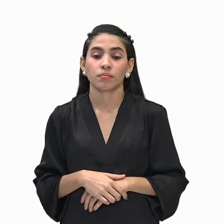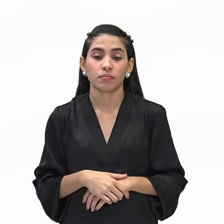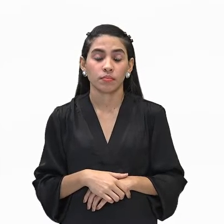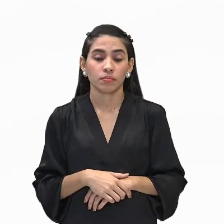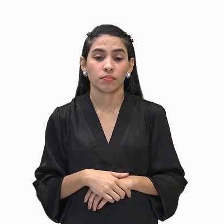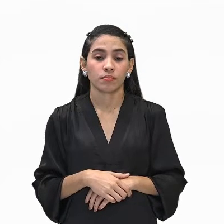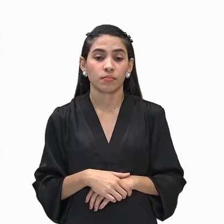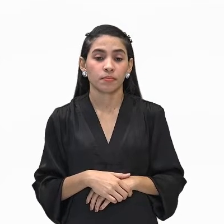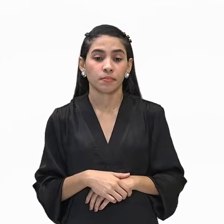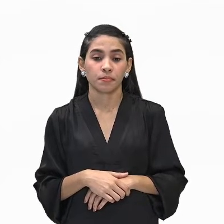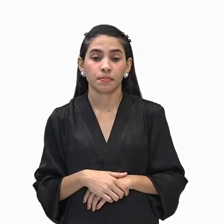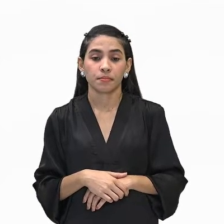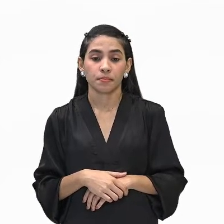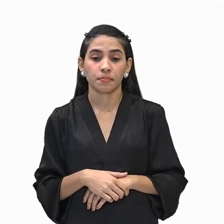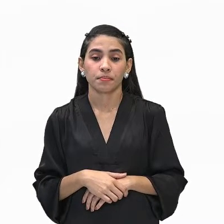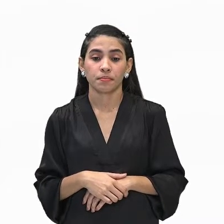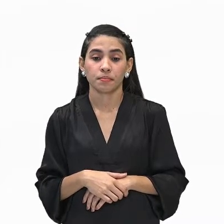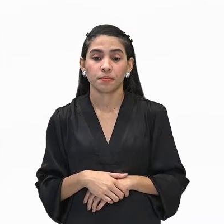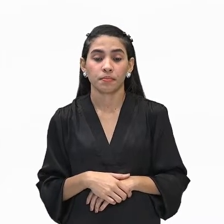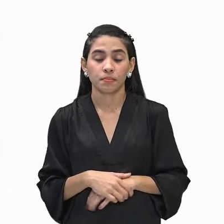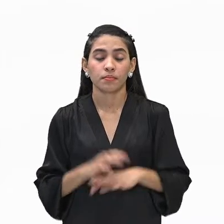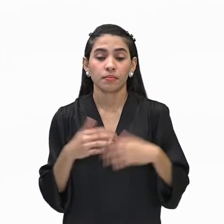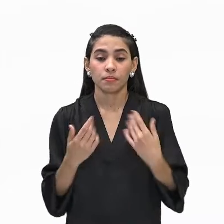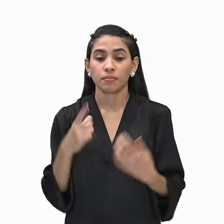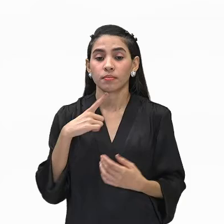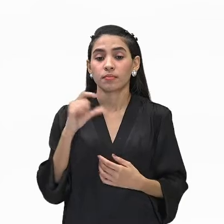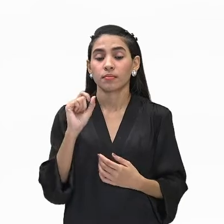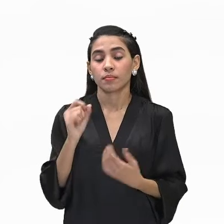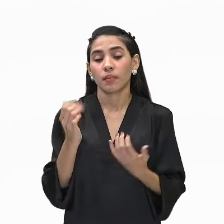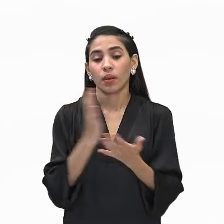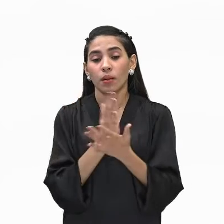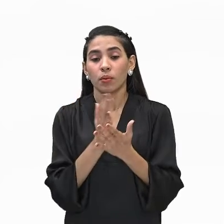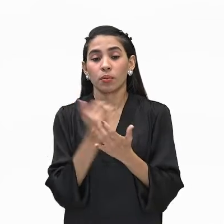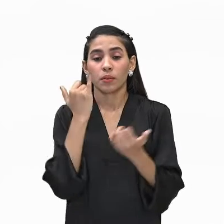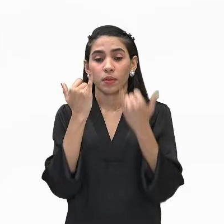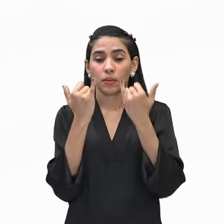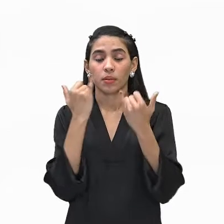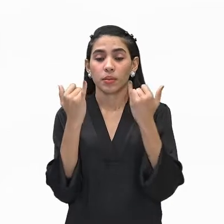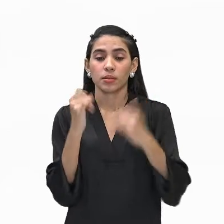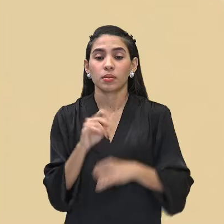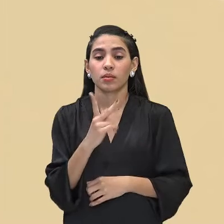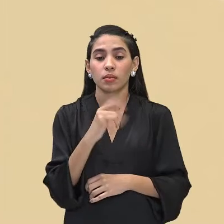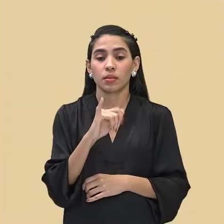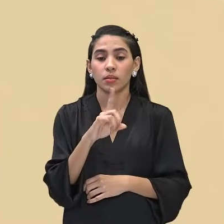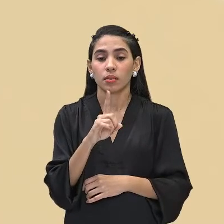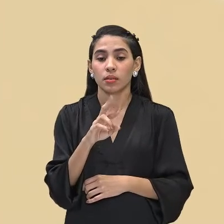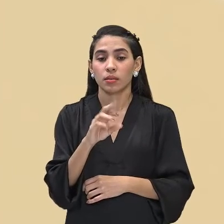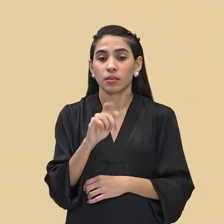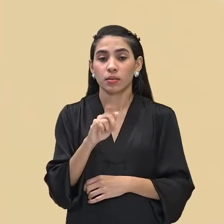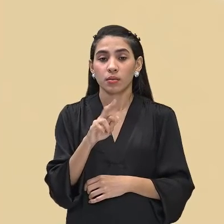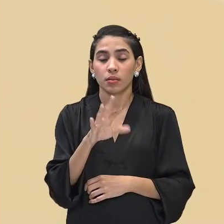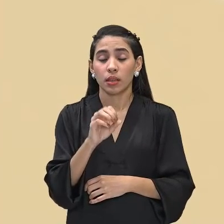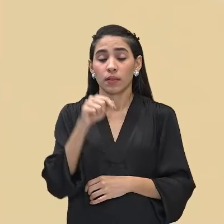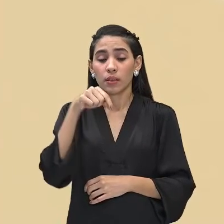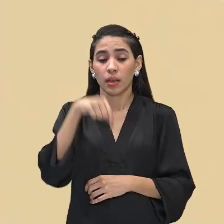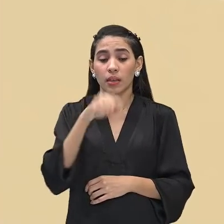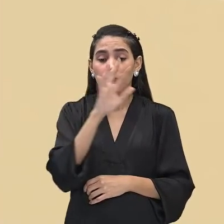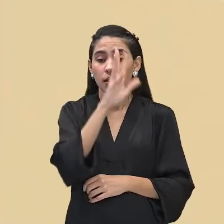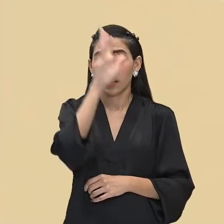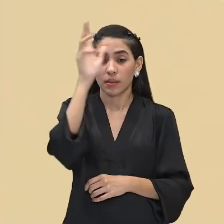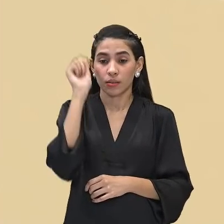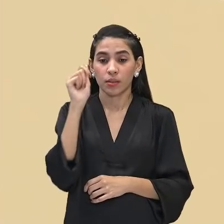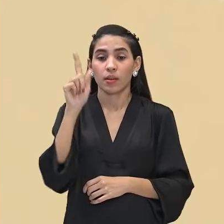inteiramente navegável. Então, nós temos algumas informações sobre a questão hidrográfica da nossa região e, claro, que ela é